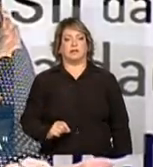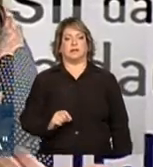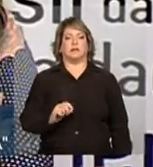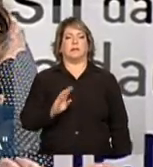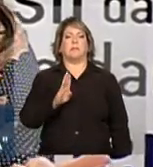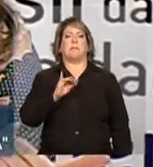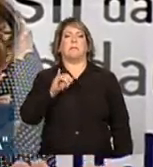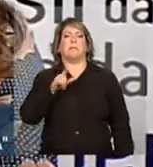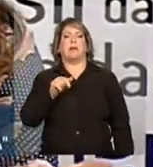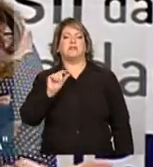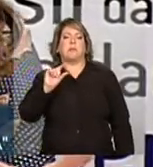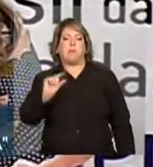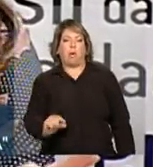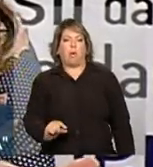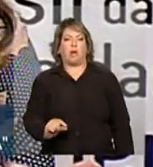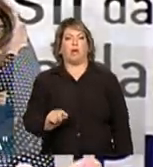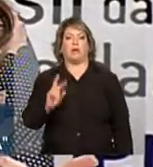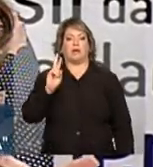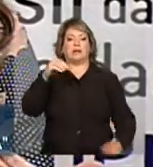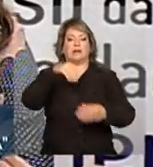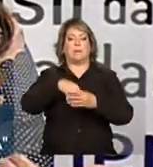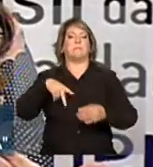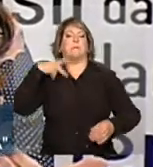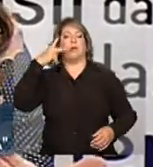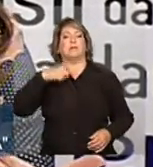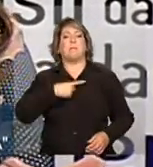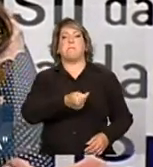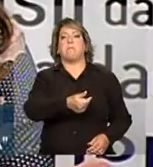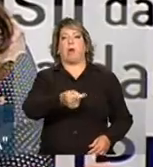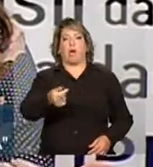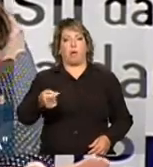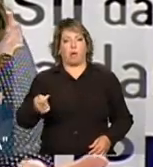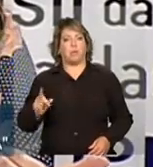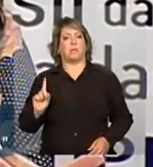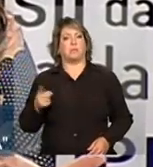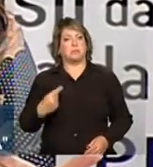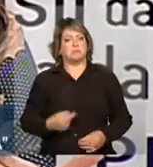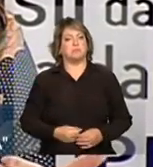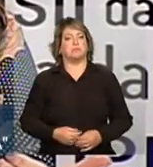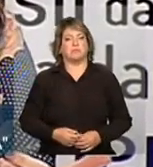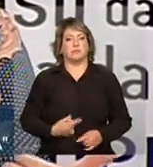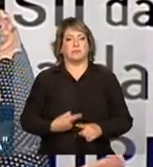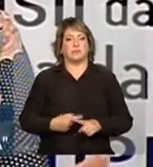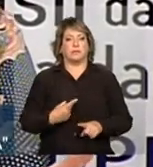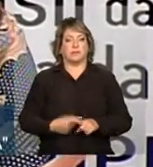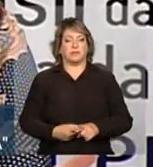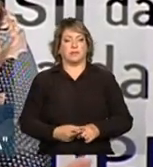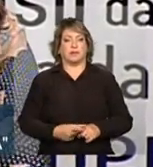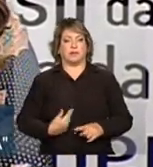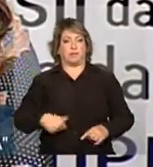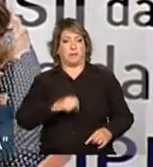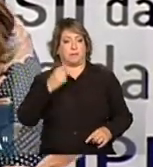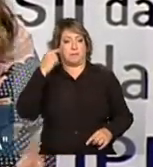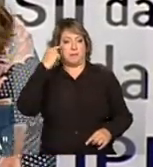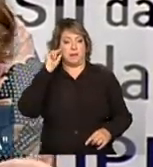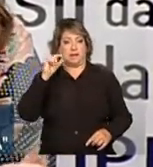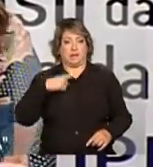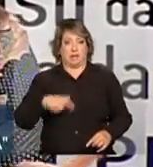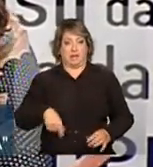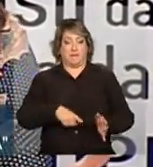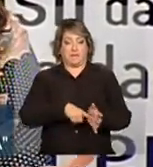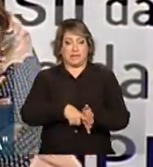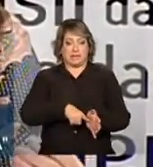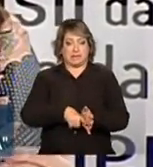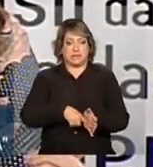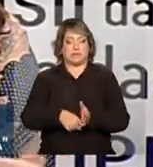nas instituições políticas, né? De quão baixa, na medida em que você pensa, o resultado da pesquisa é